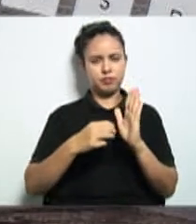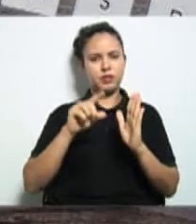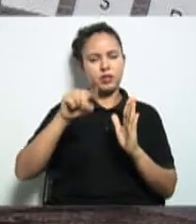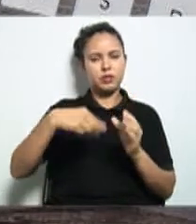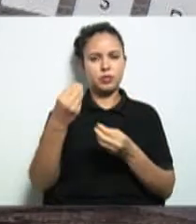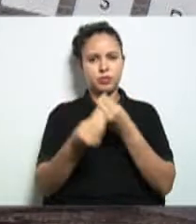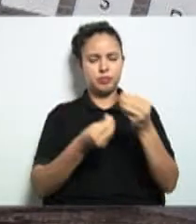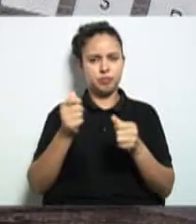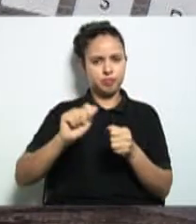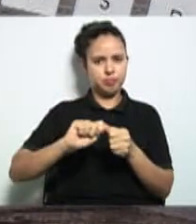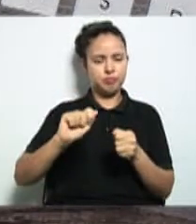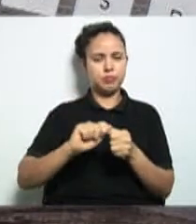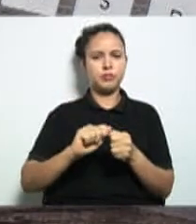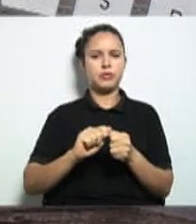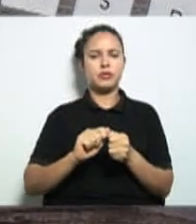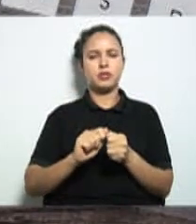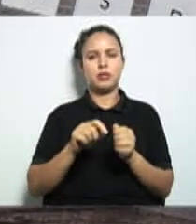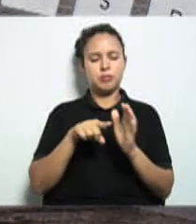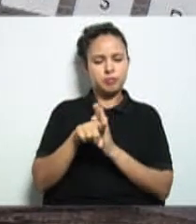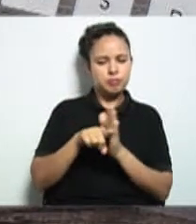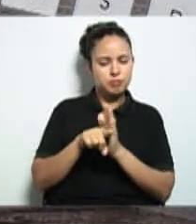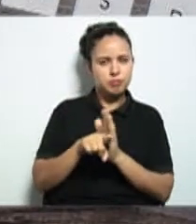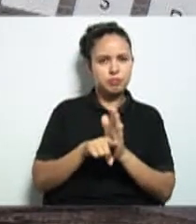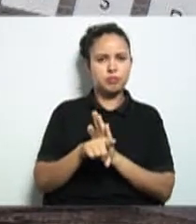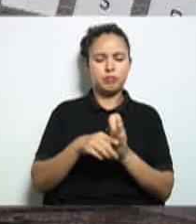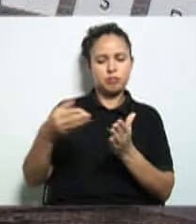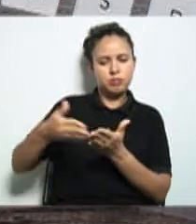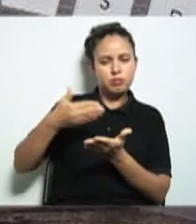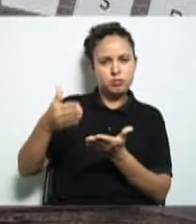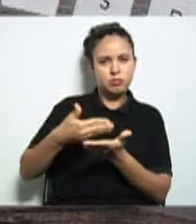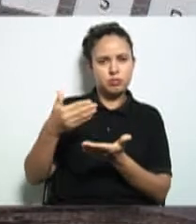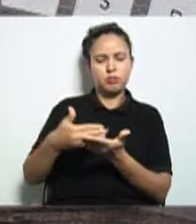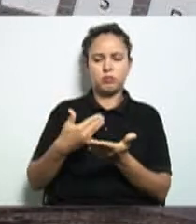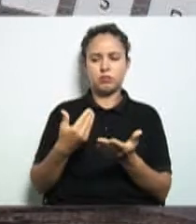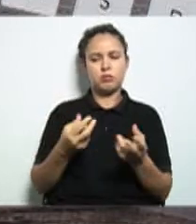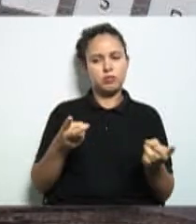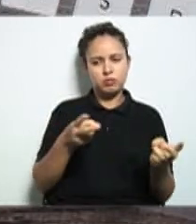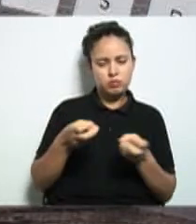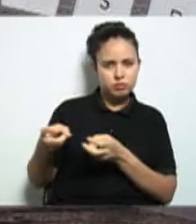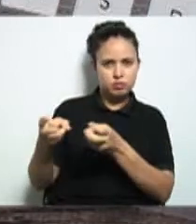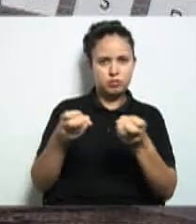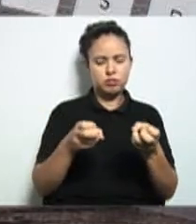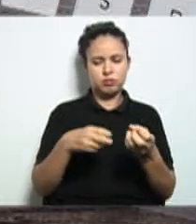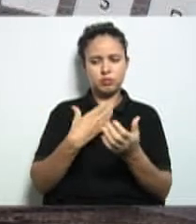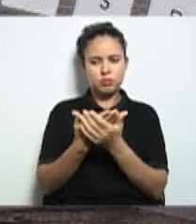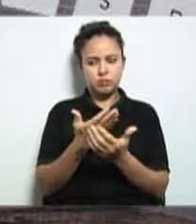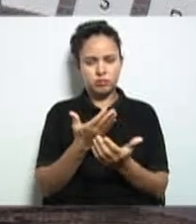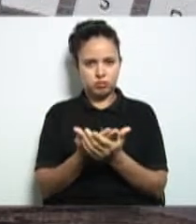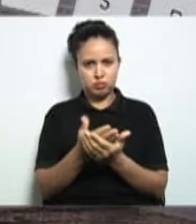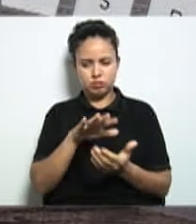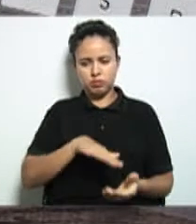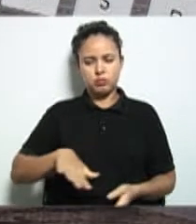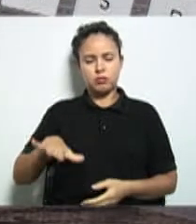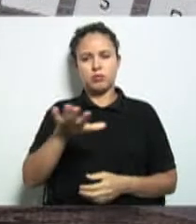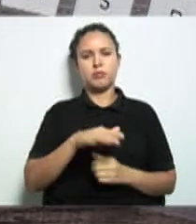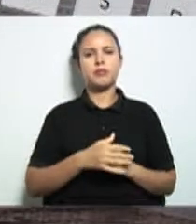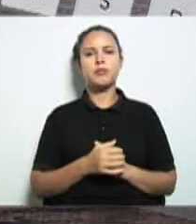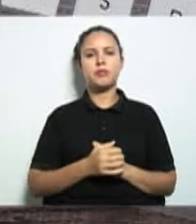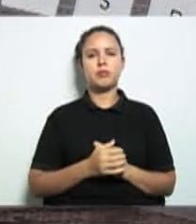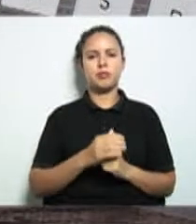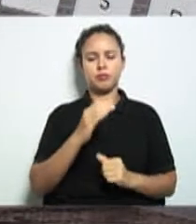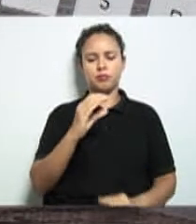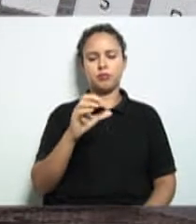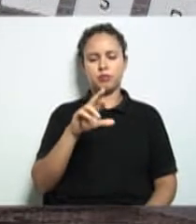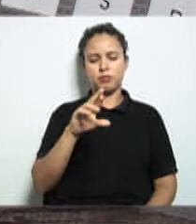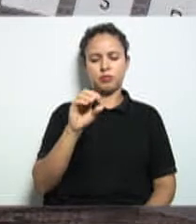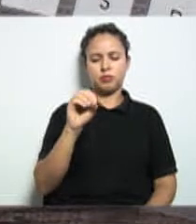como fazer. É a forma de pesquisa bibliográfica, exploratória e estudo de caso. Cronograma.